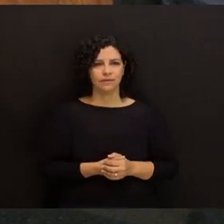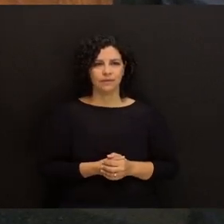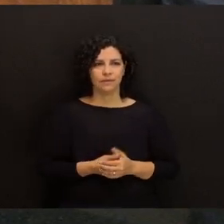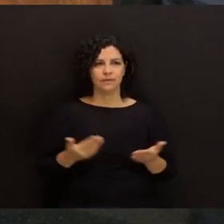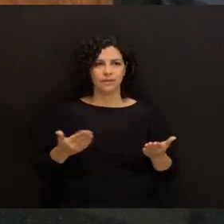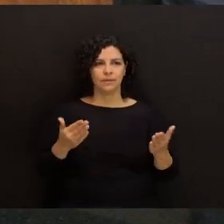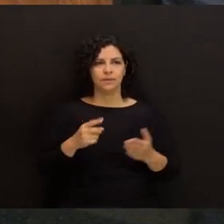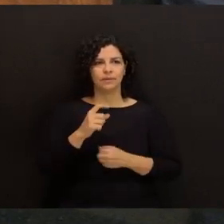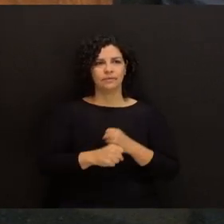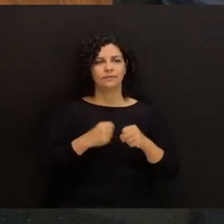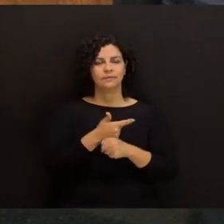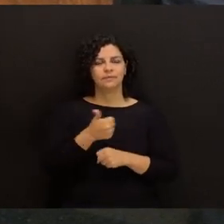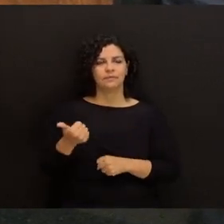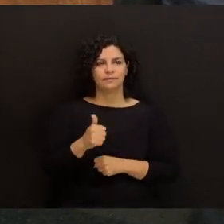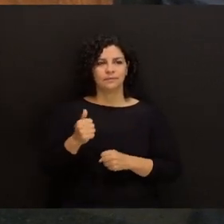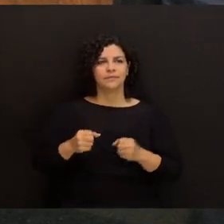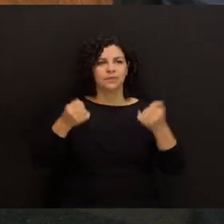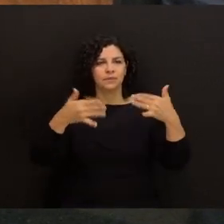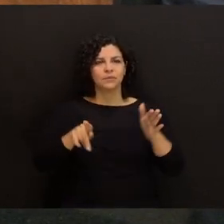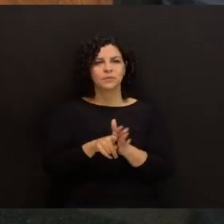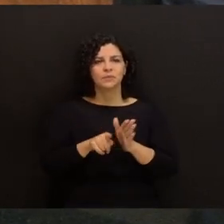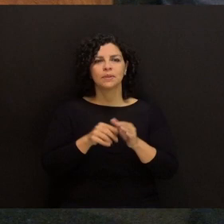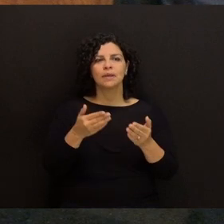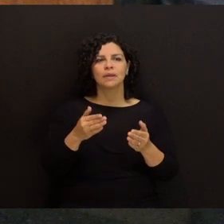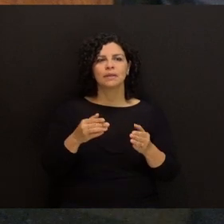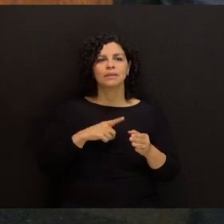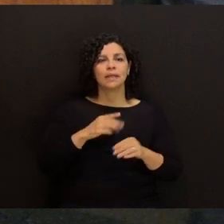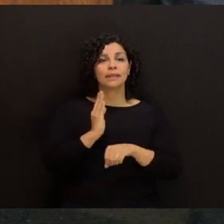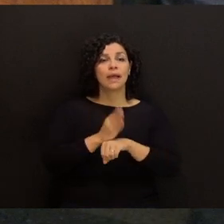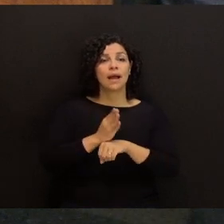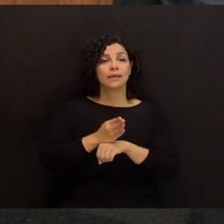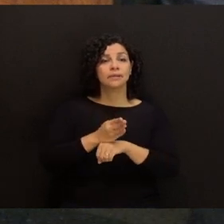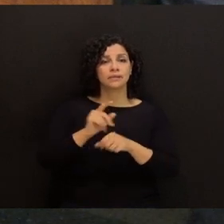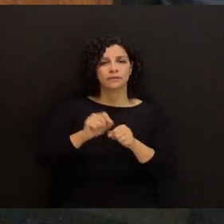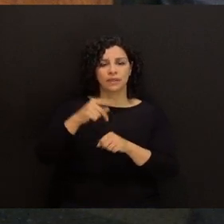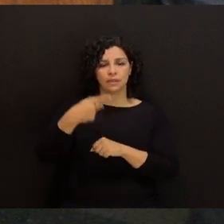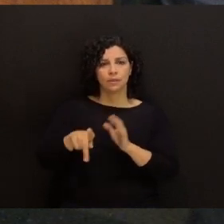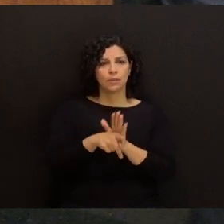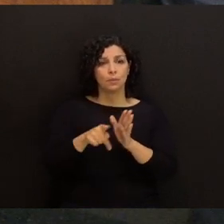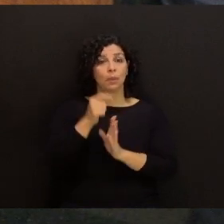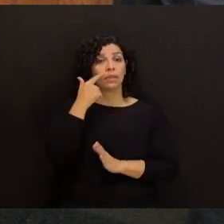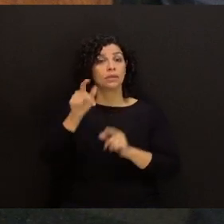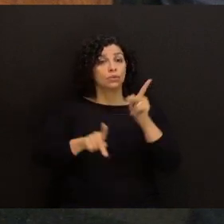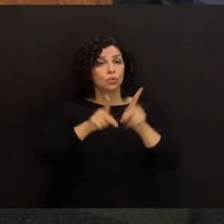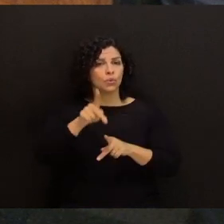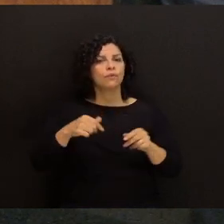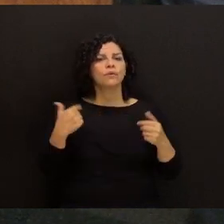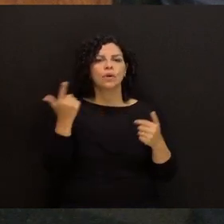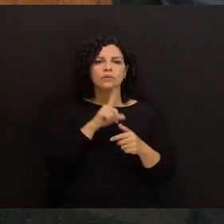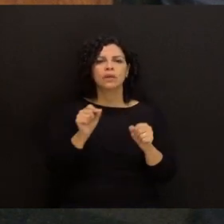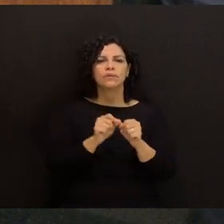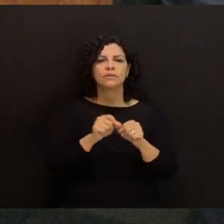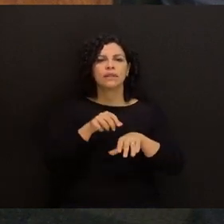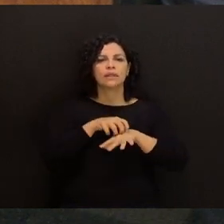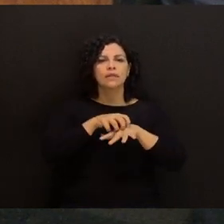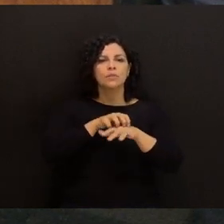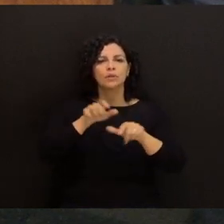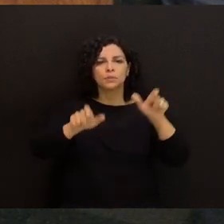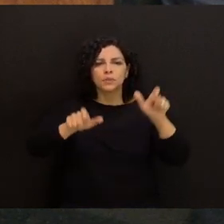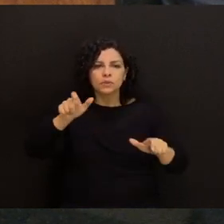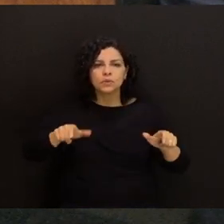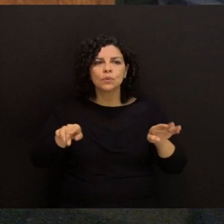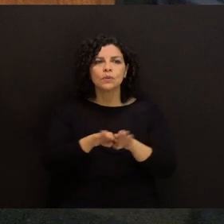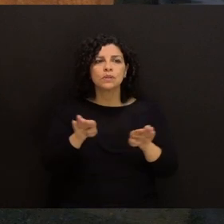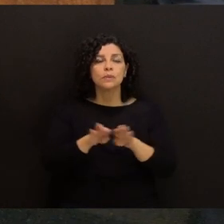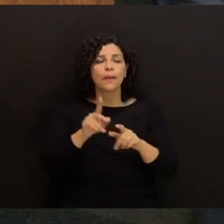Fevereiro de 2011 que dispõe sobre o serviço de táxi atividade de interesse público que consistem no transporte de passageiros